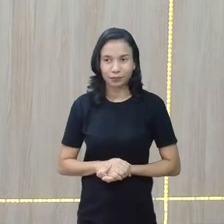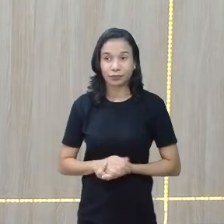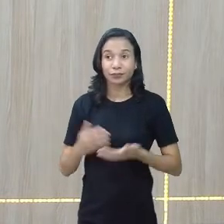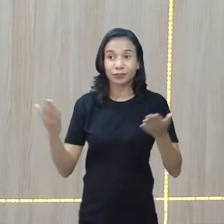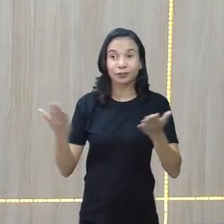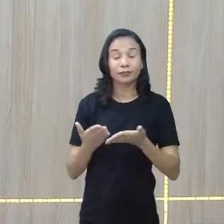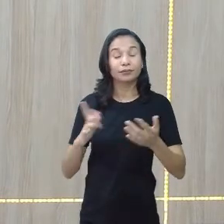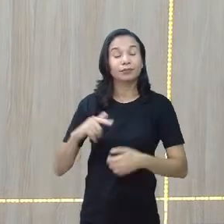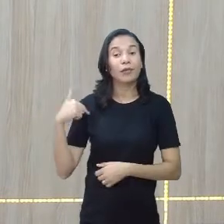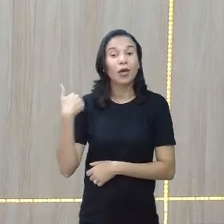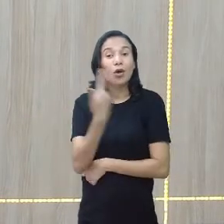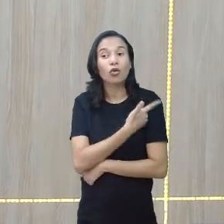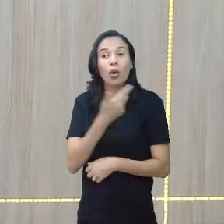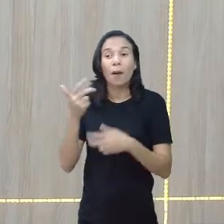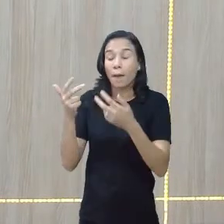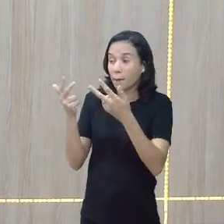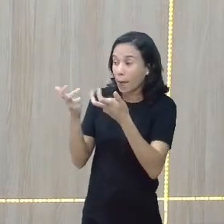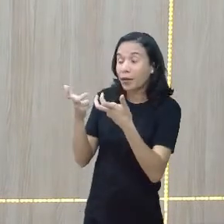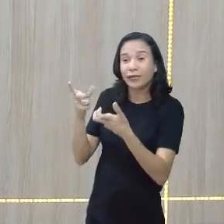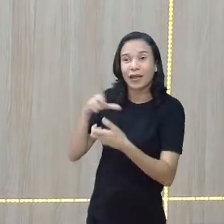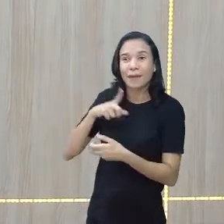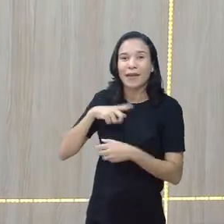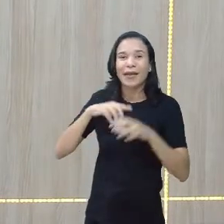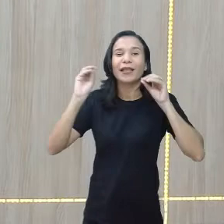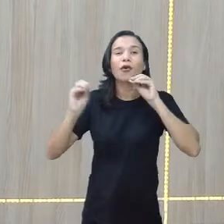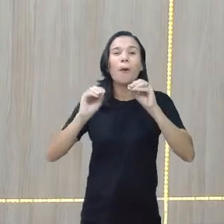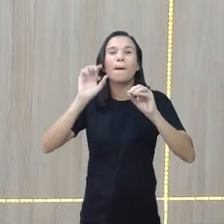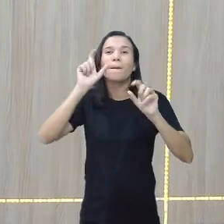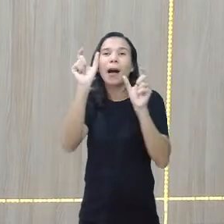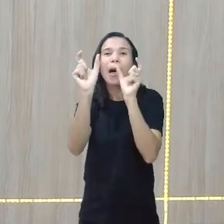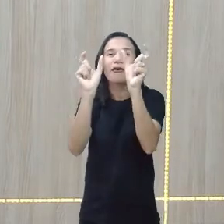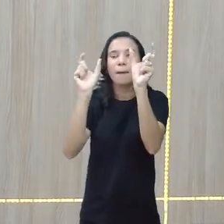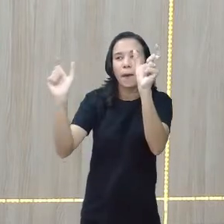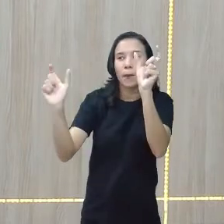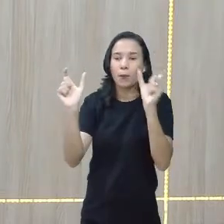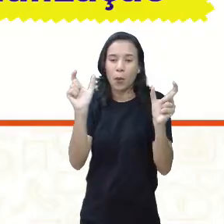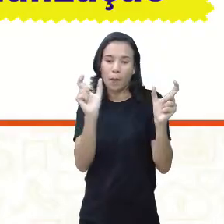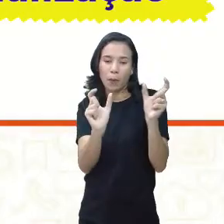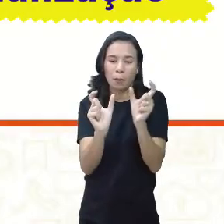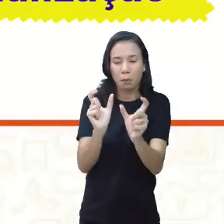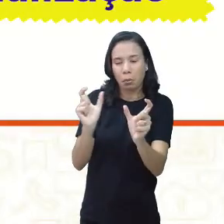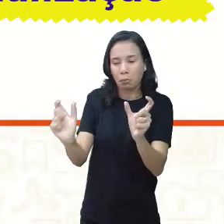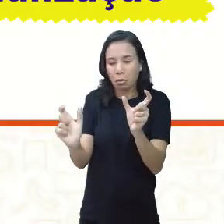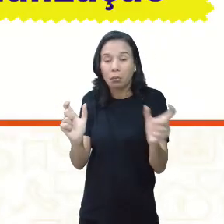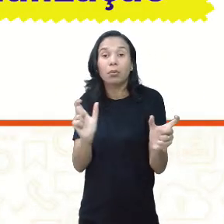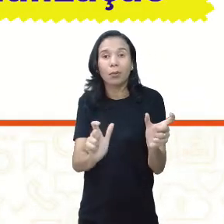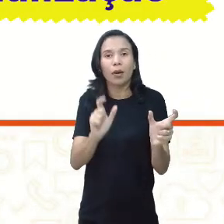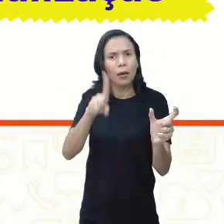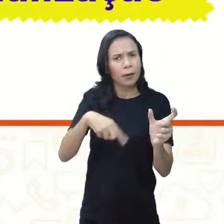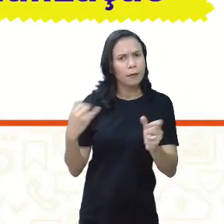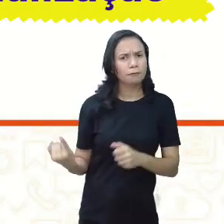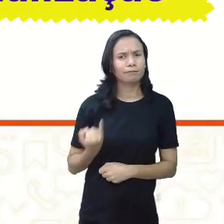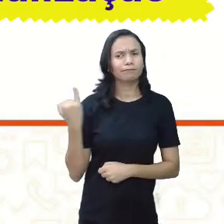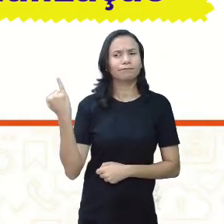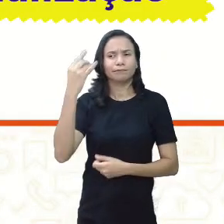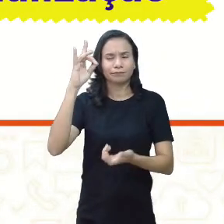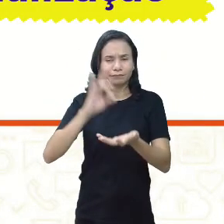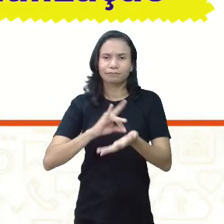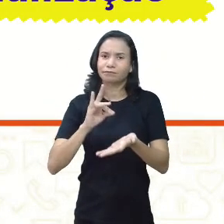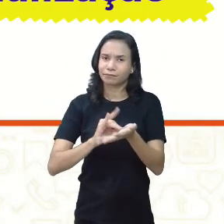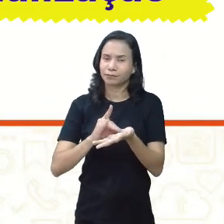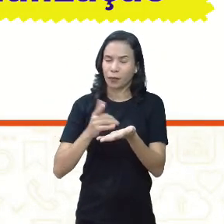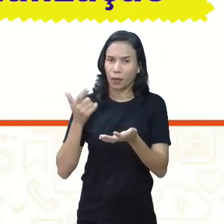E aí a gente pode perceber, né, eu fiz uma coletânea de aspectos que são importantes de